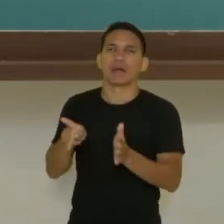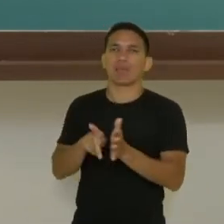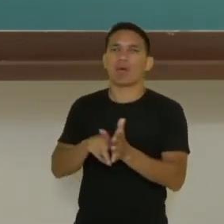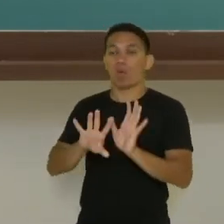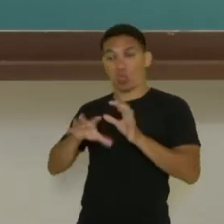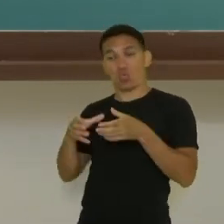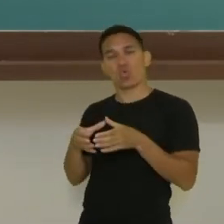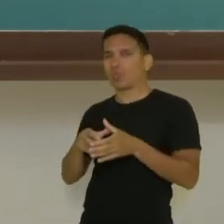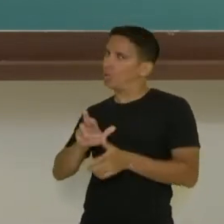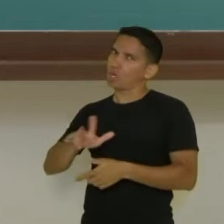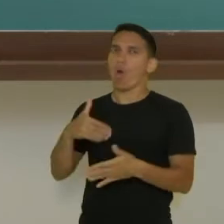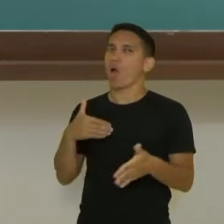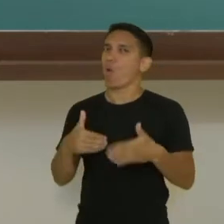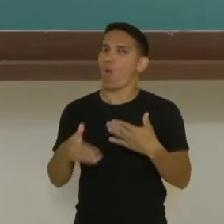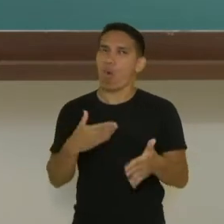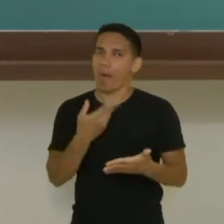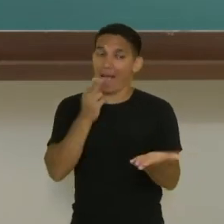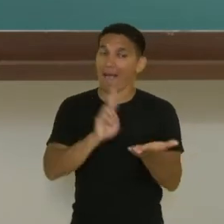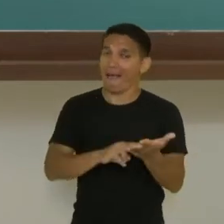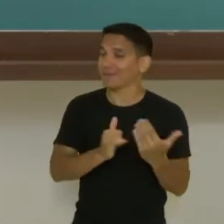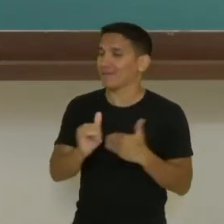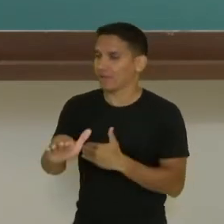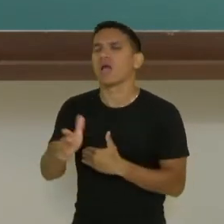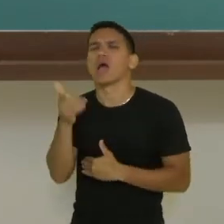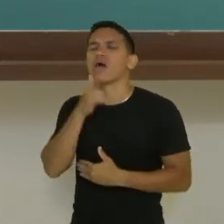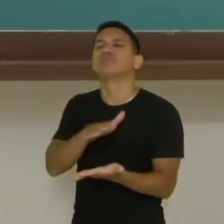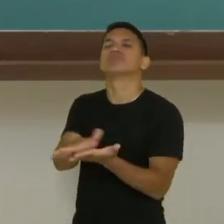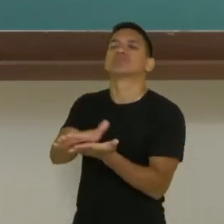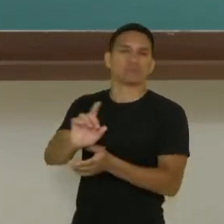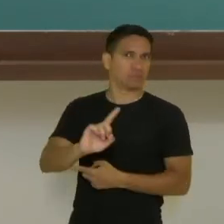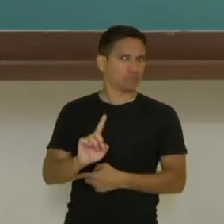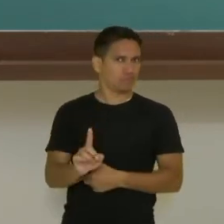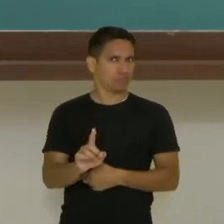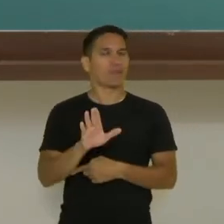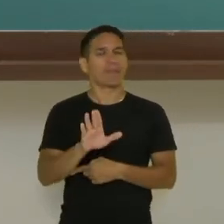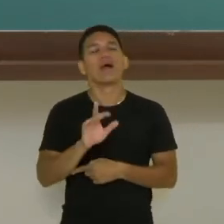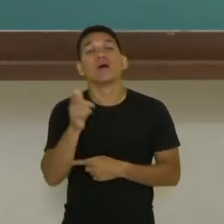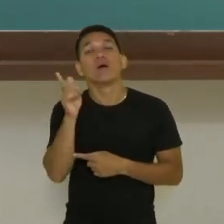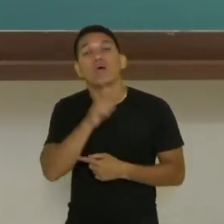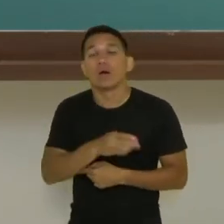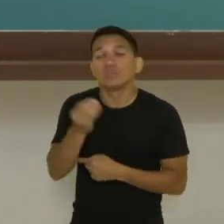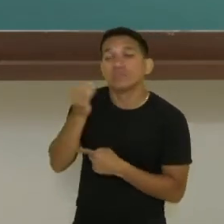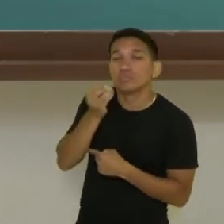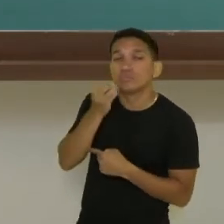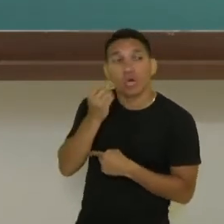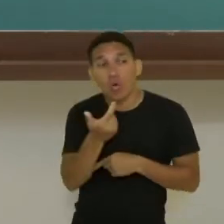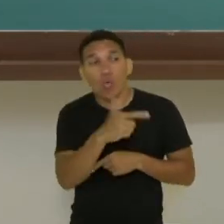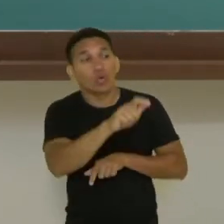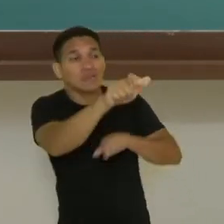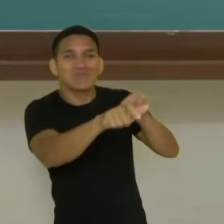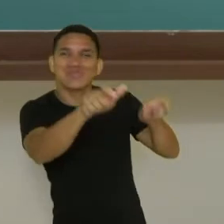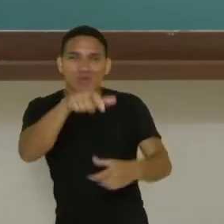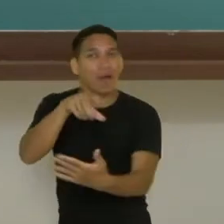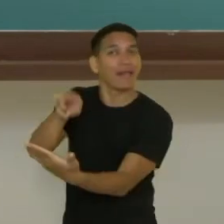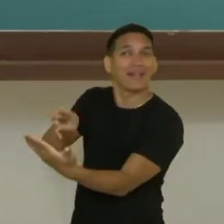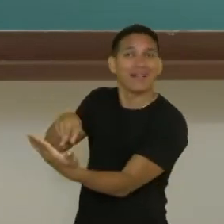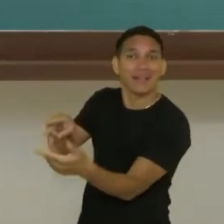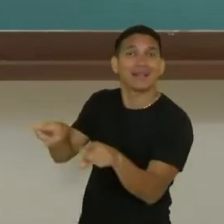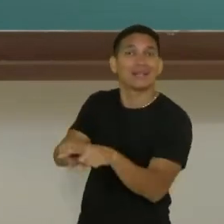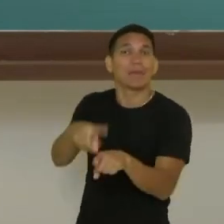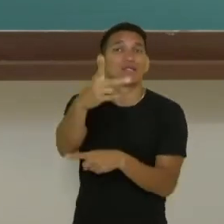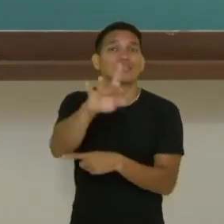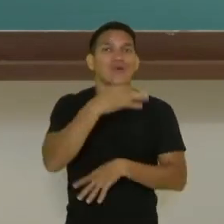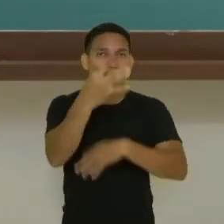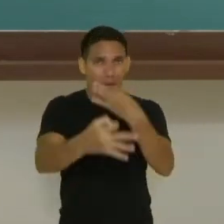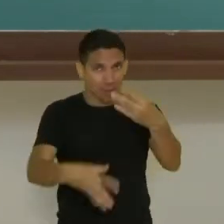então não é qualquer carta do leitor que vai entrar, e você pode ter a oportunidade de fazer com que outros leitores leiam a tua